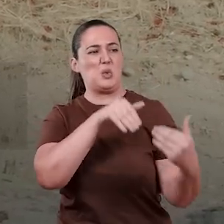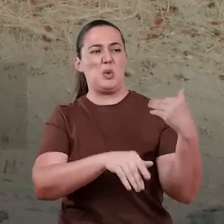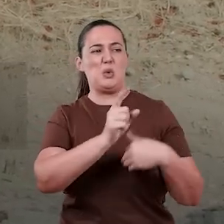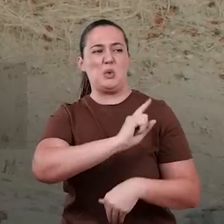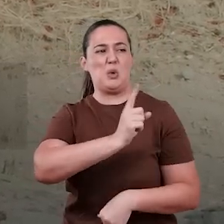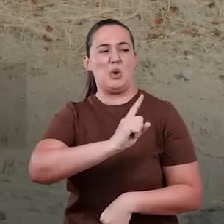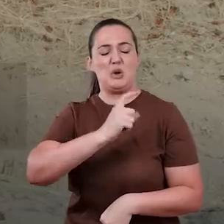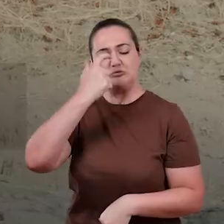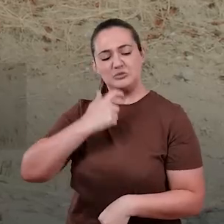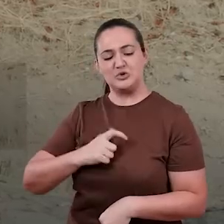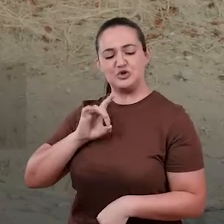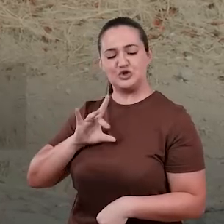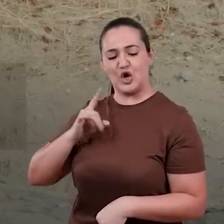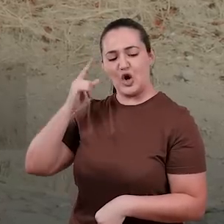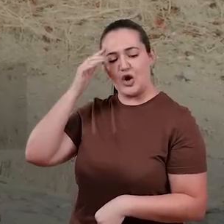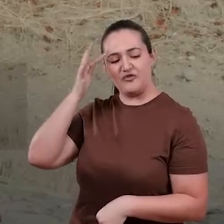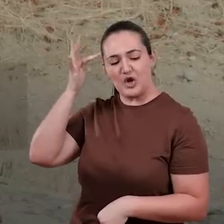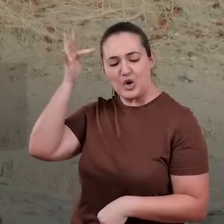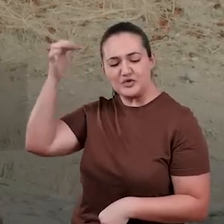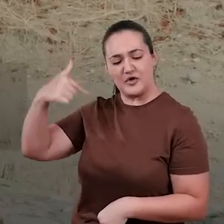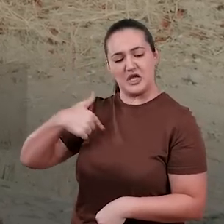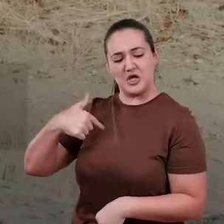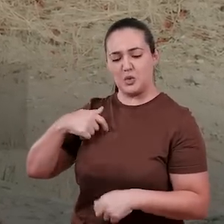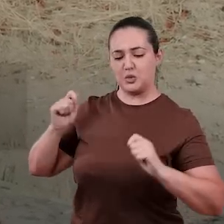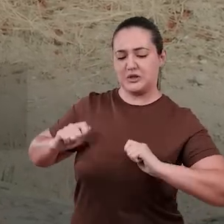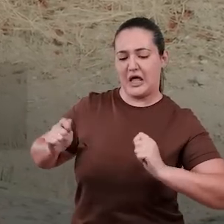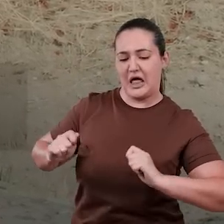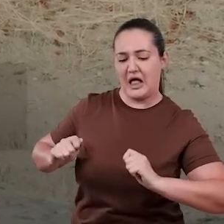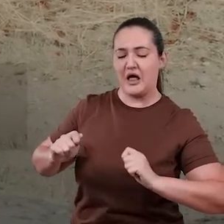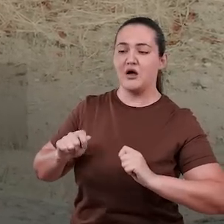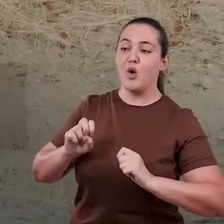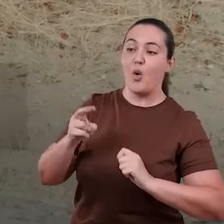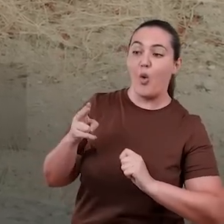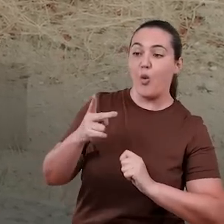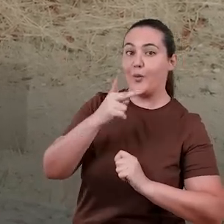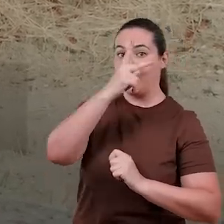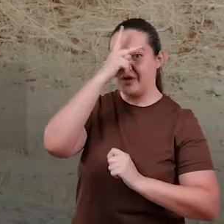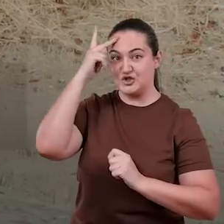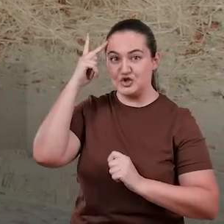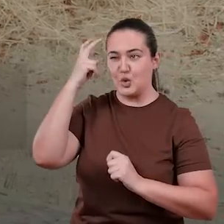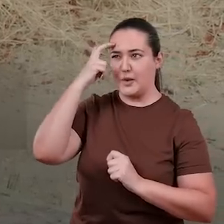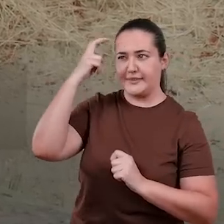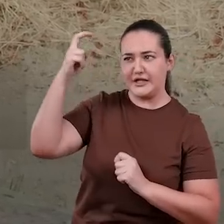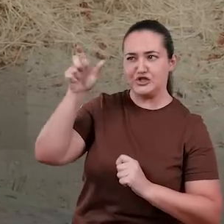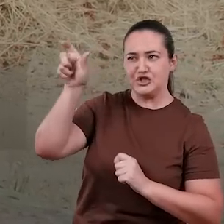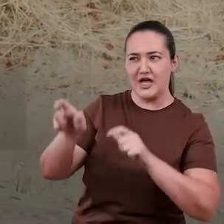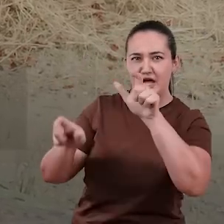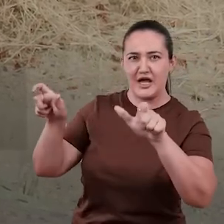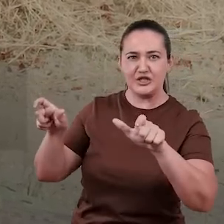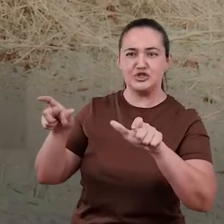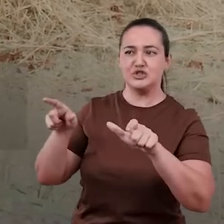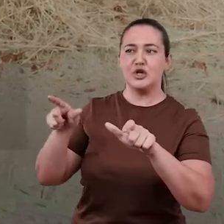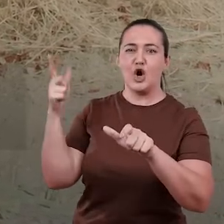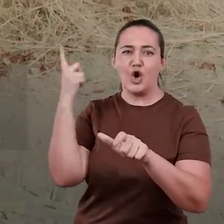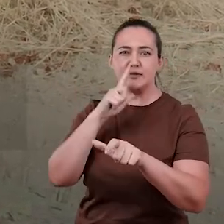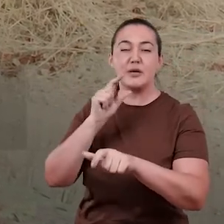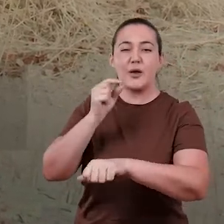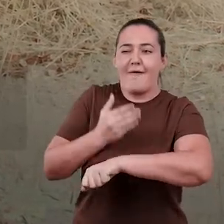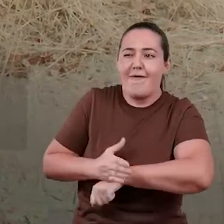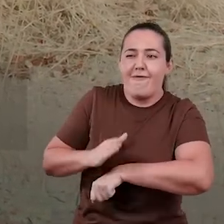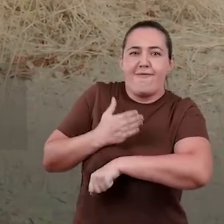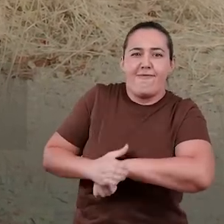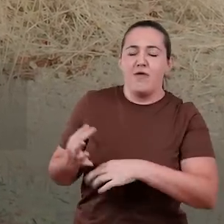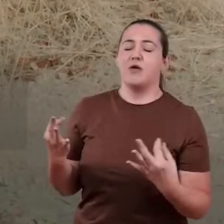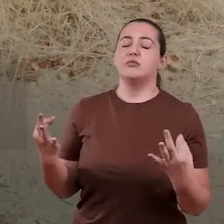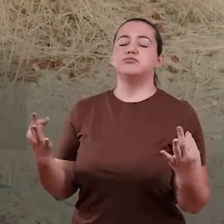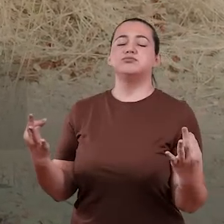dos estoicos, apenas aqueles virtuosos, aqueles que atingissem uma elevada condição mental, poderiam